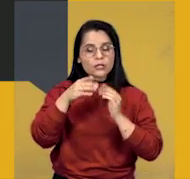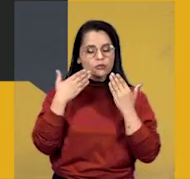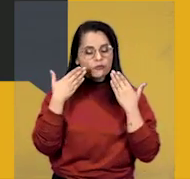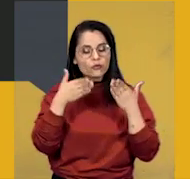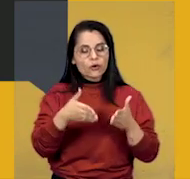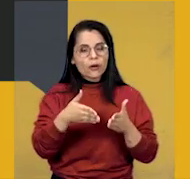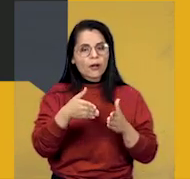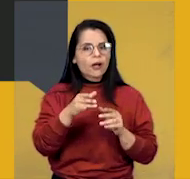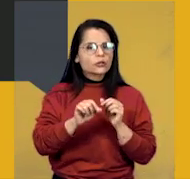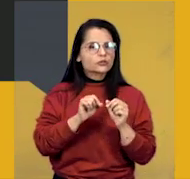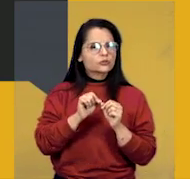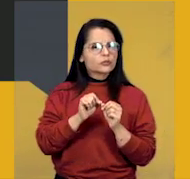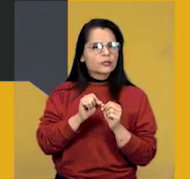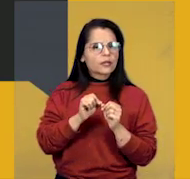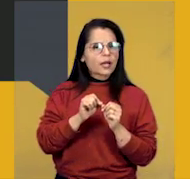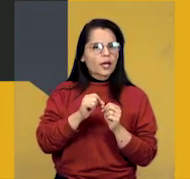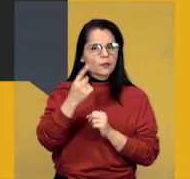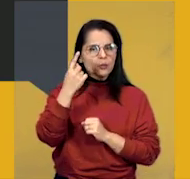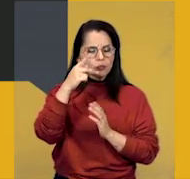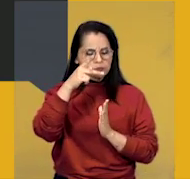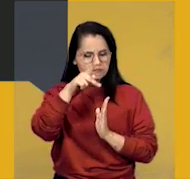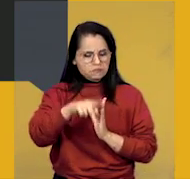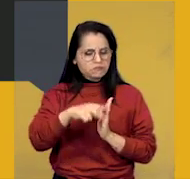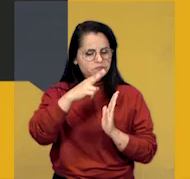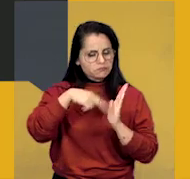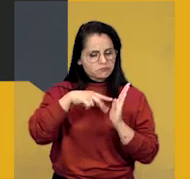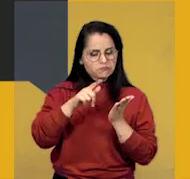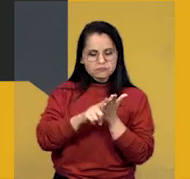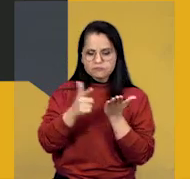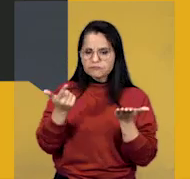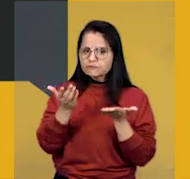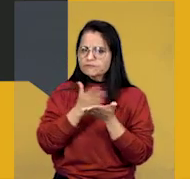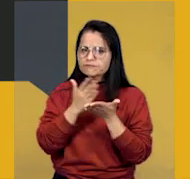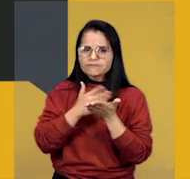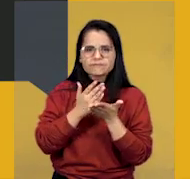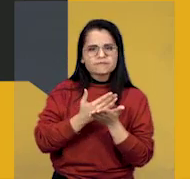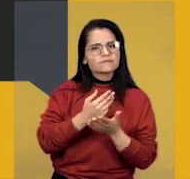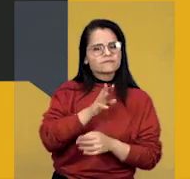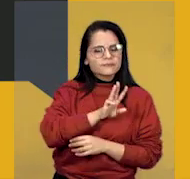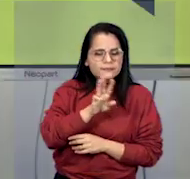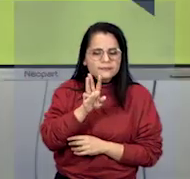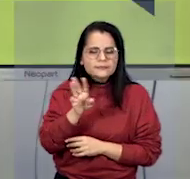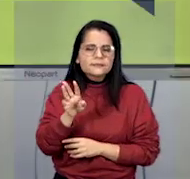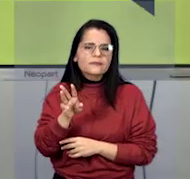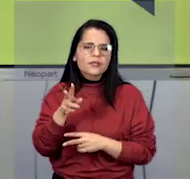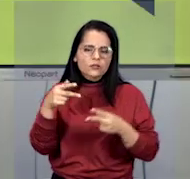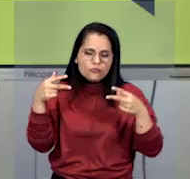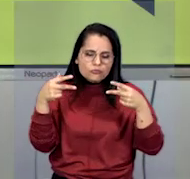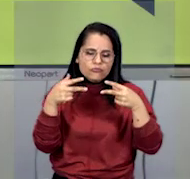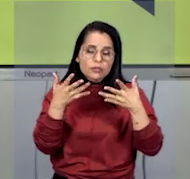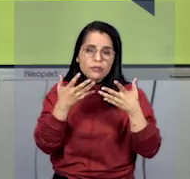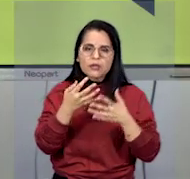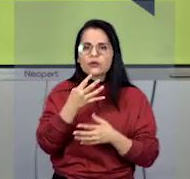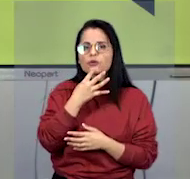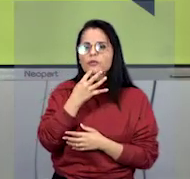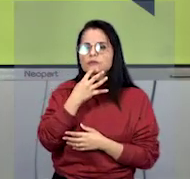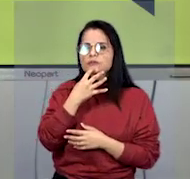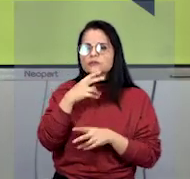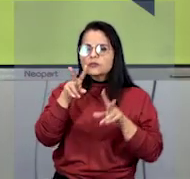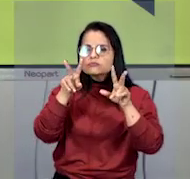para um leitor de jornal, de revista, de um blog, de um site, que quer conhecer sobre um assunto específico. Não